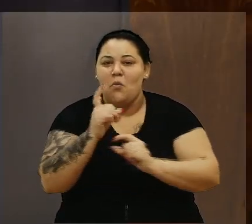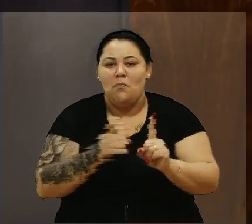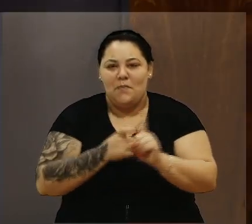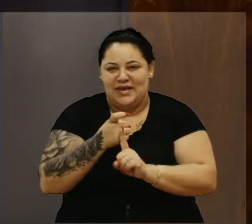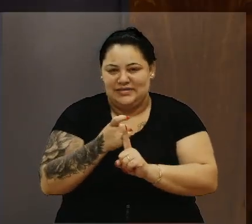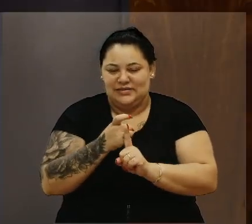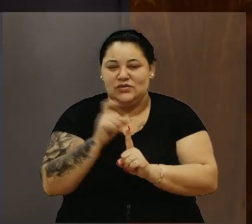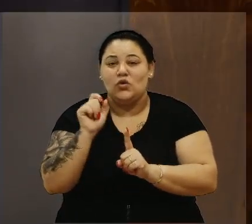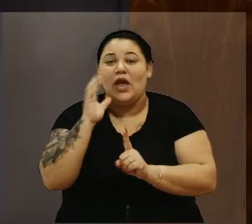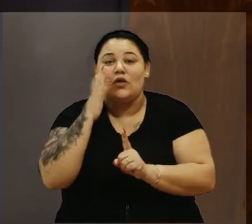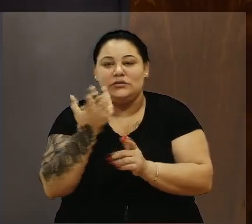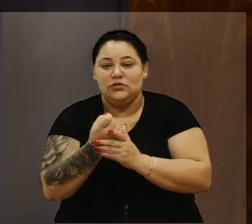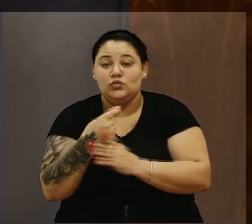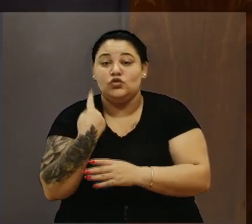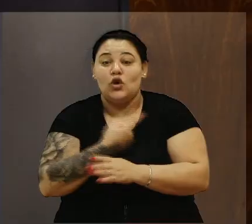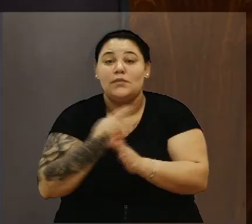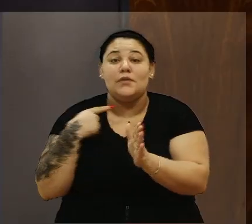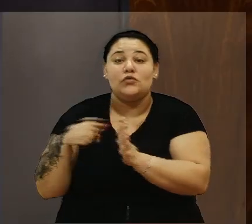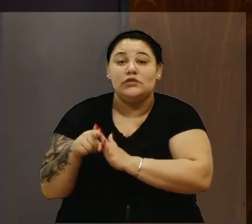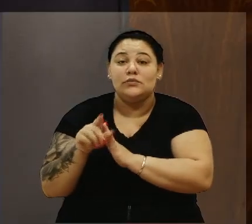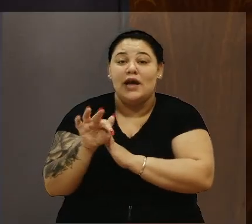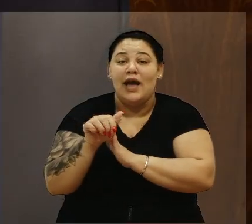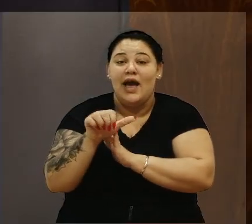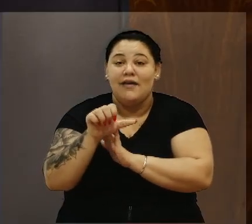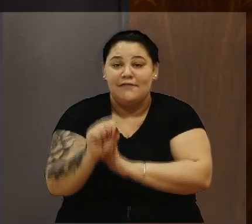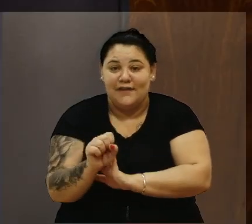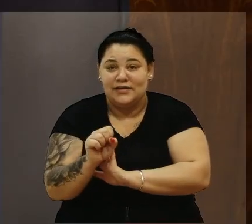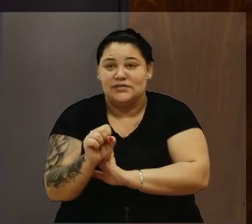a gente questionou a FAS sobre a questão das